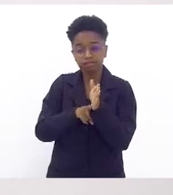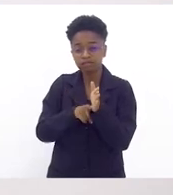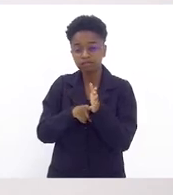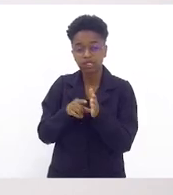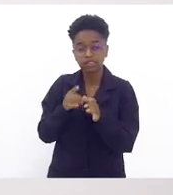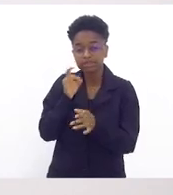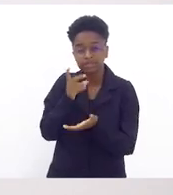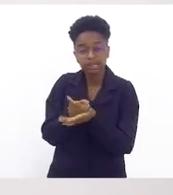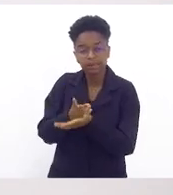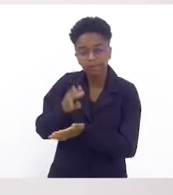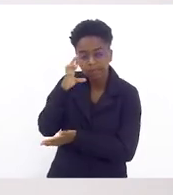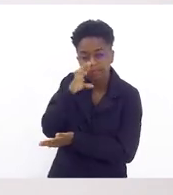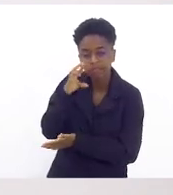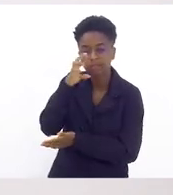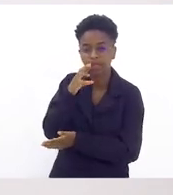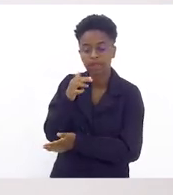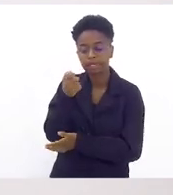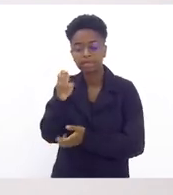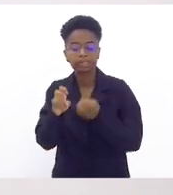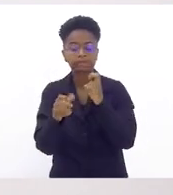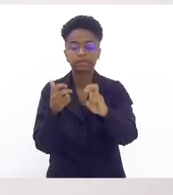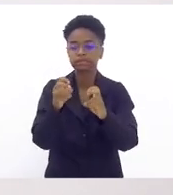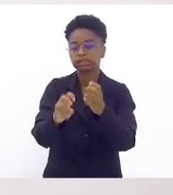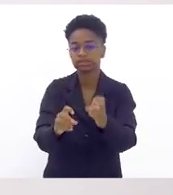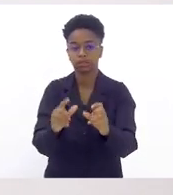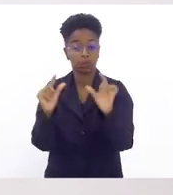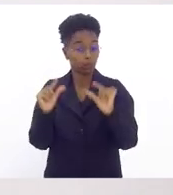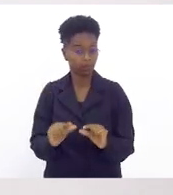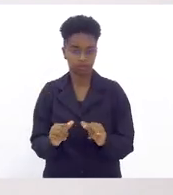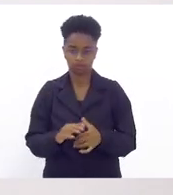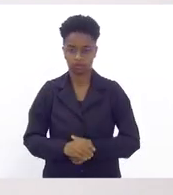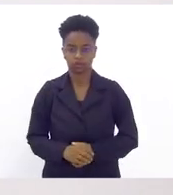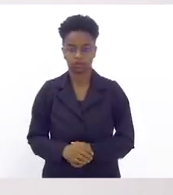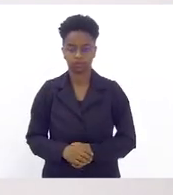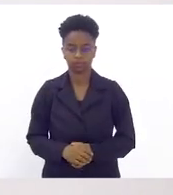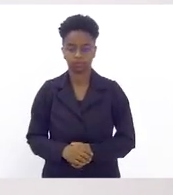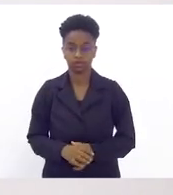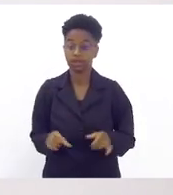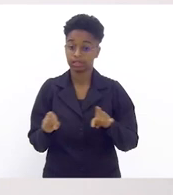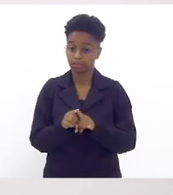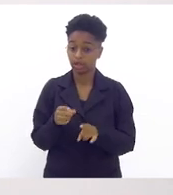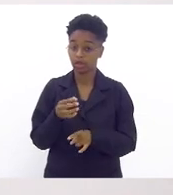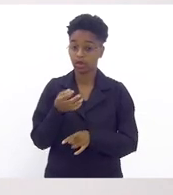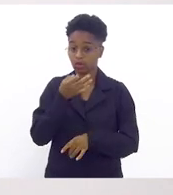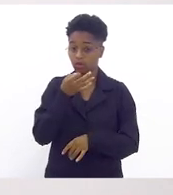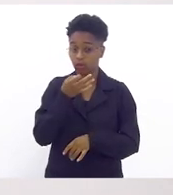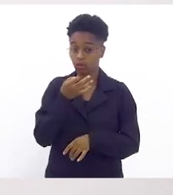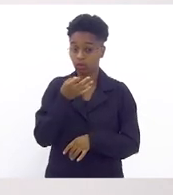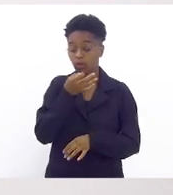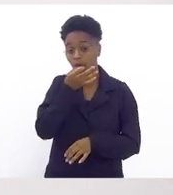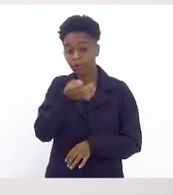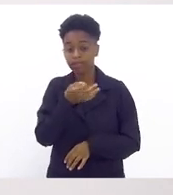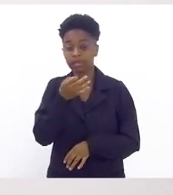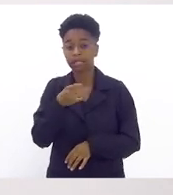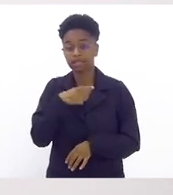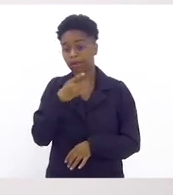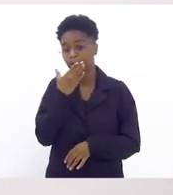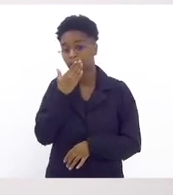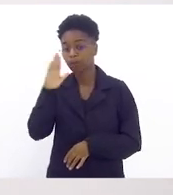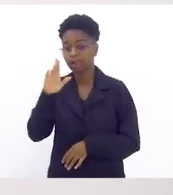de uma forma quinzenal no mínimo é comentar também que foi prometido um laudo para o dia 17